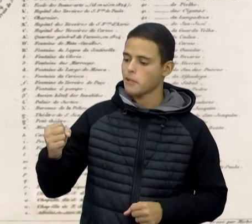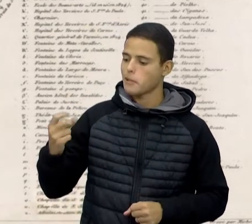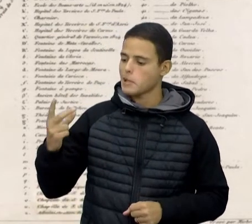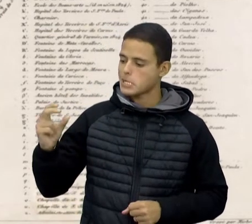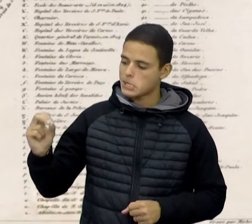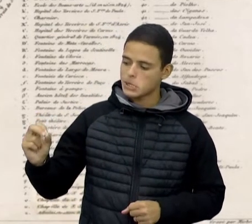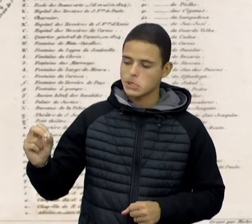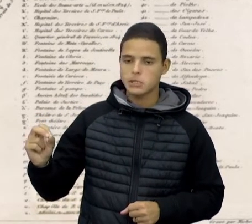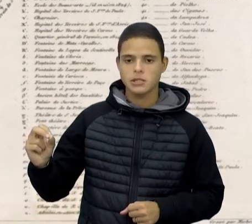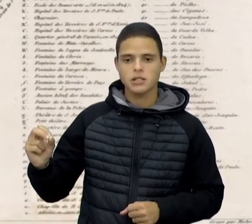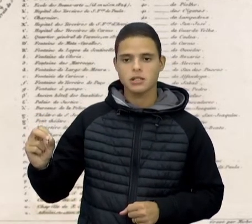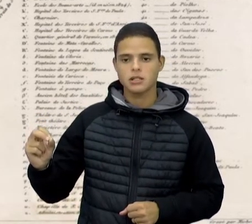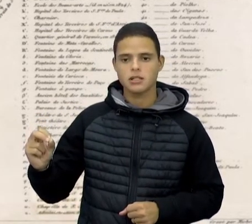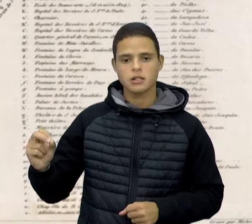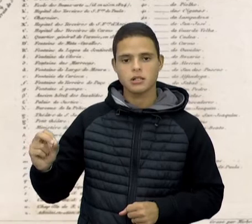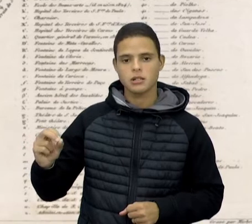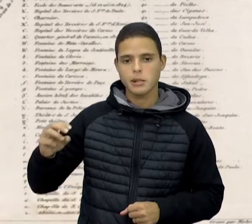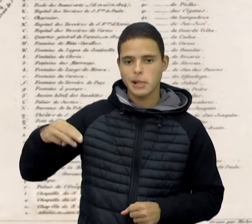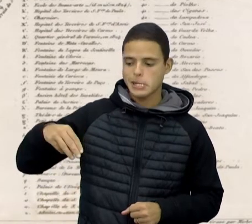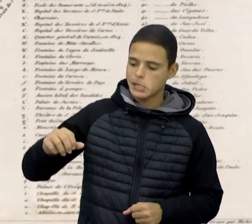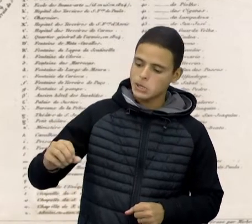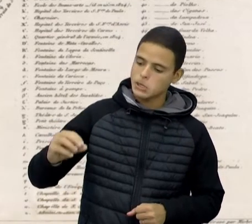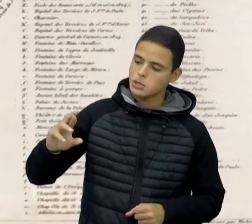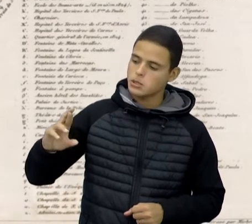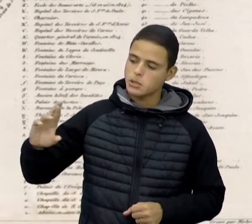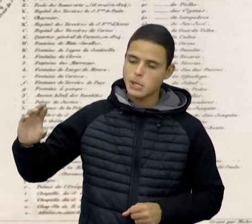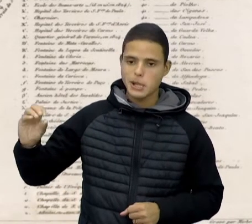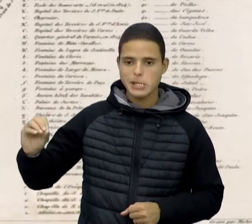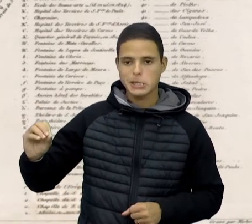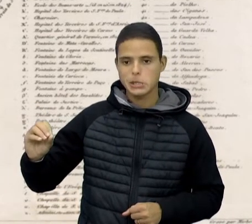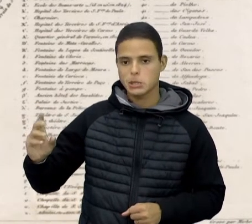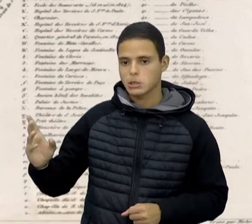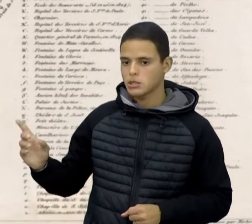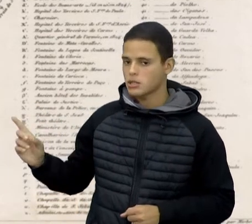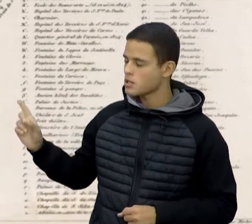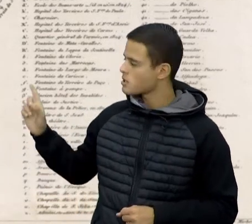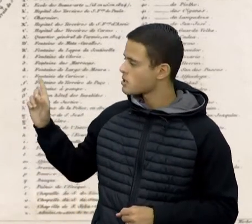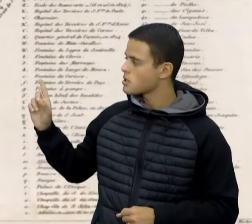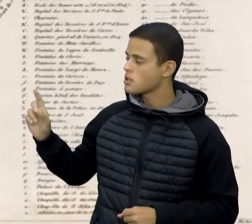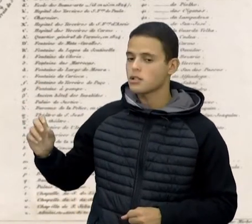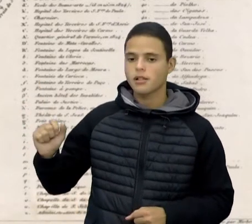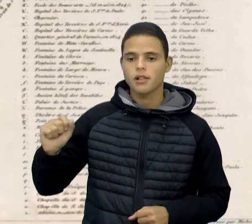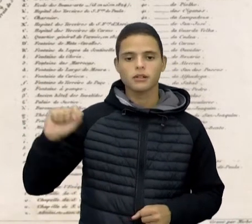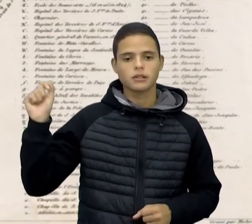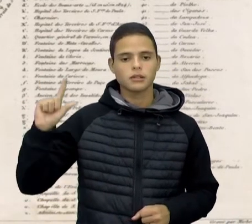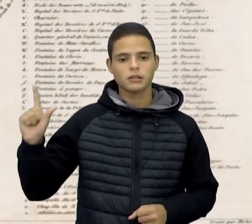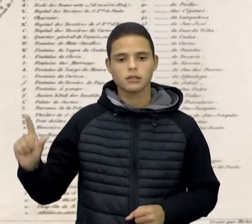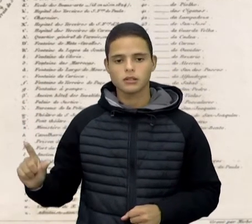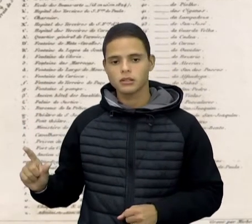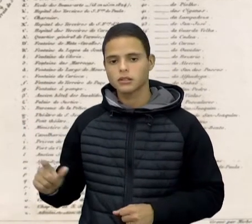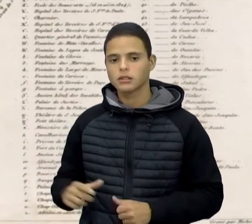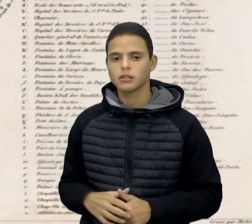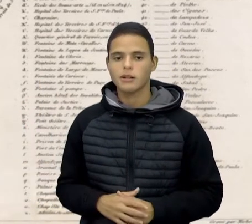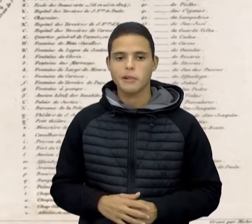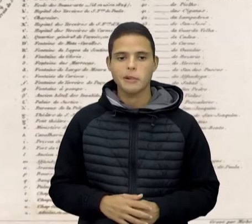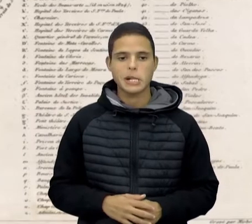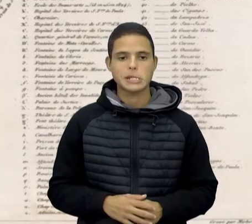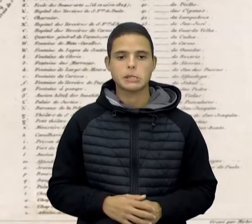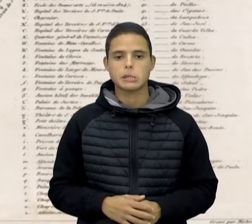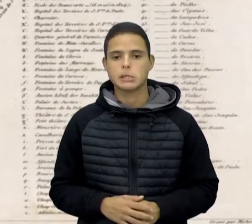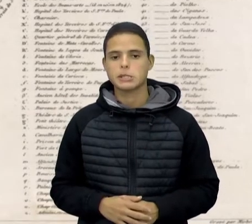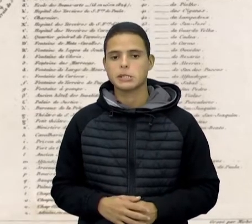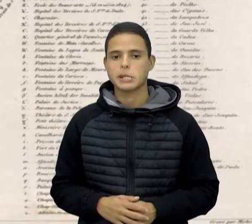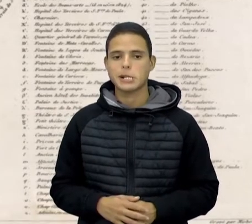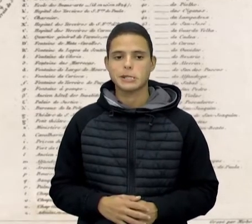1820. E a área do Morro da Providência é essa que está em azul, piscando aqui na